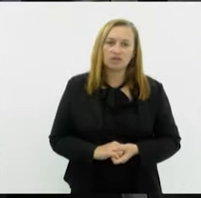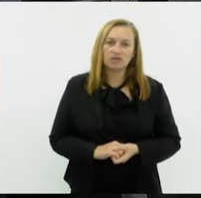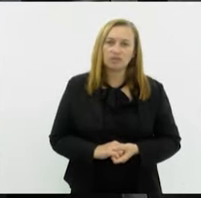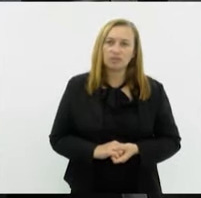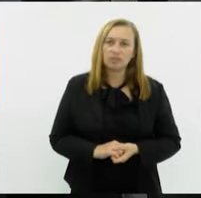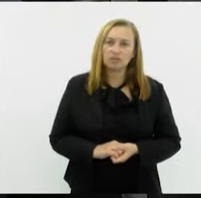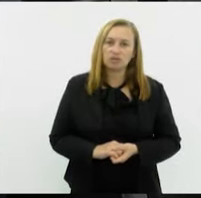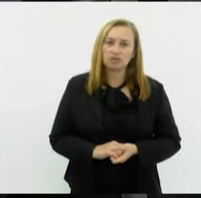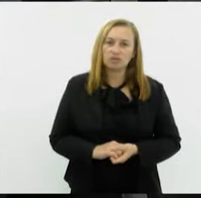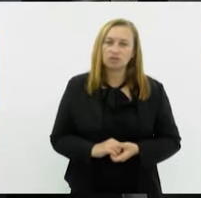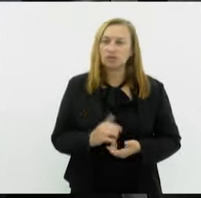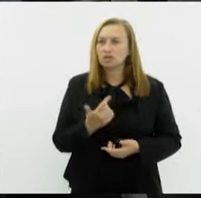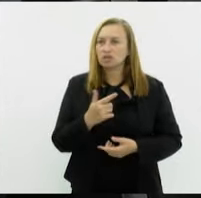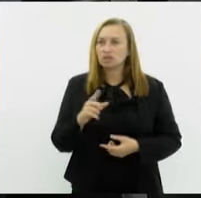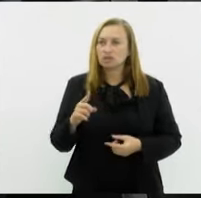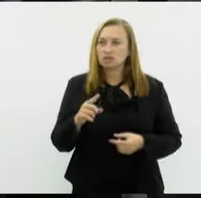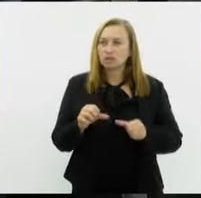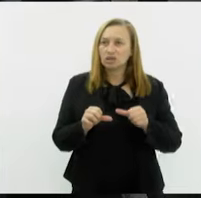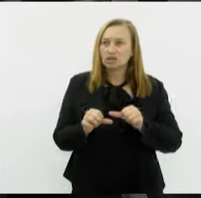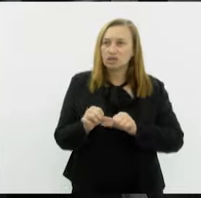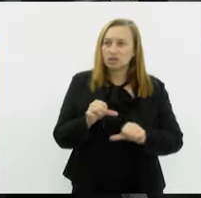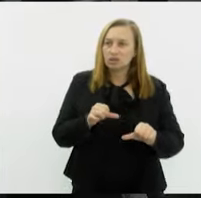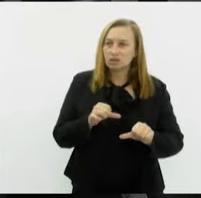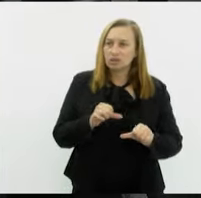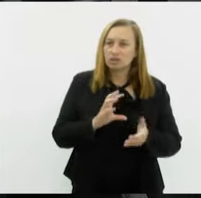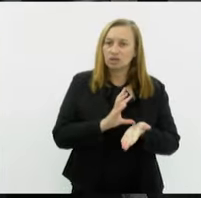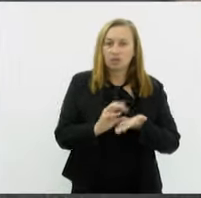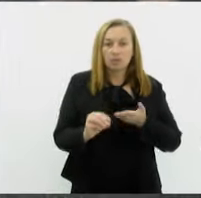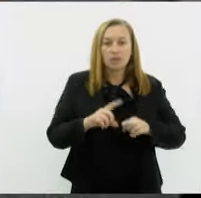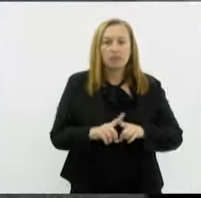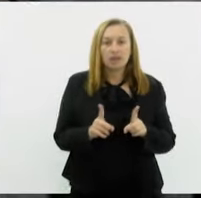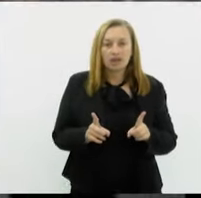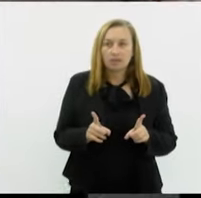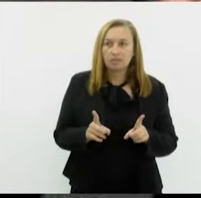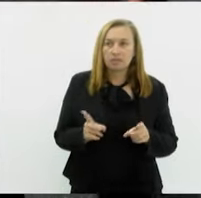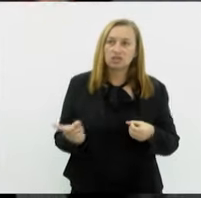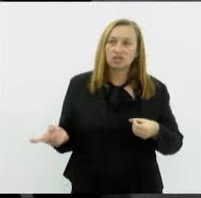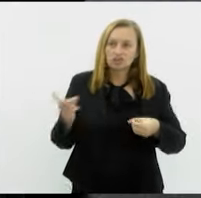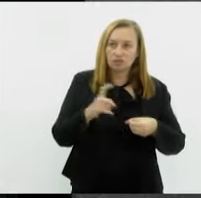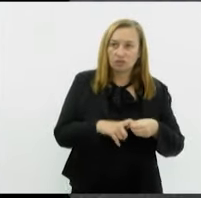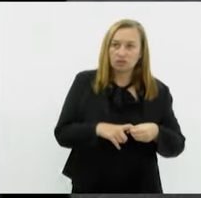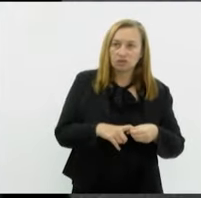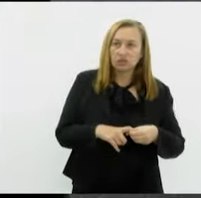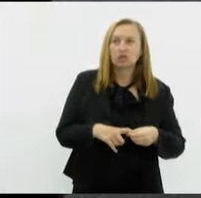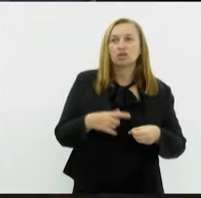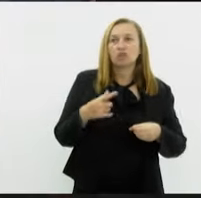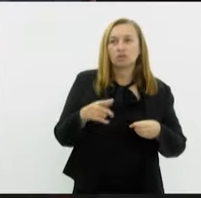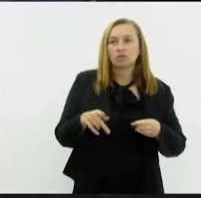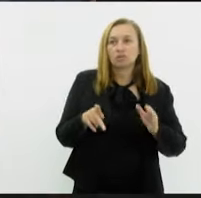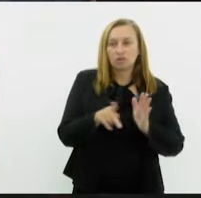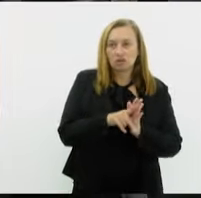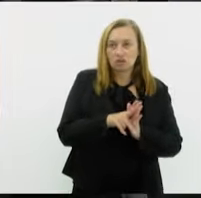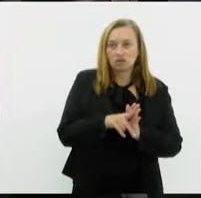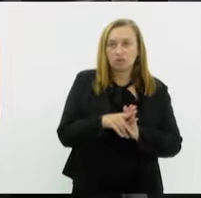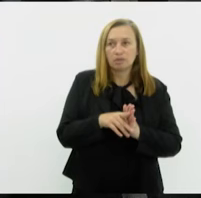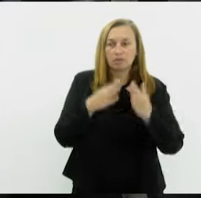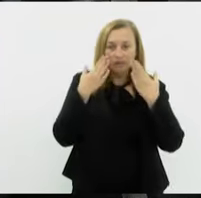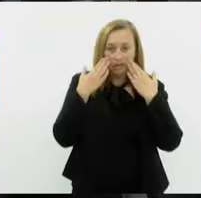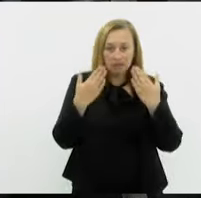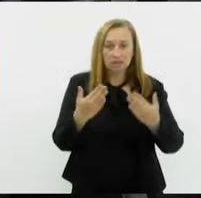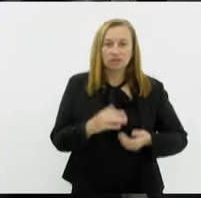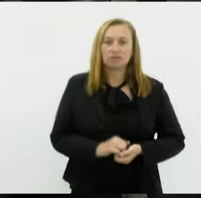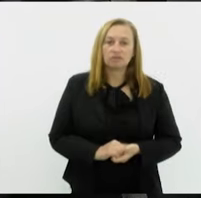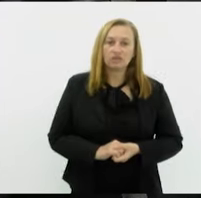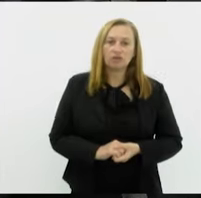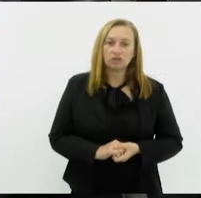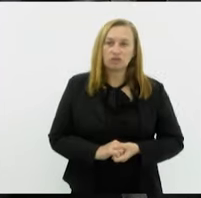Presidente, sem objeção à alteração da pauta, mas que a gente volte novamente ao projeto para apresentar ao esse final, questionamento. Eu vou